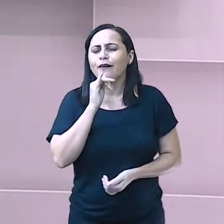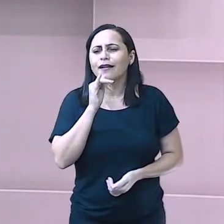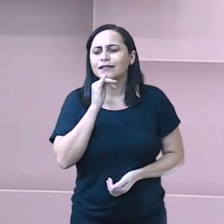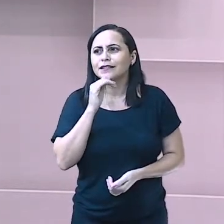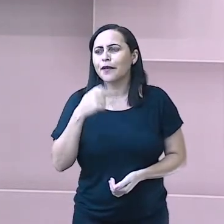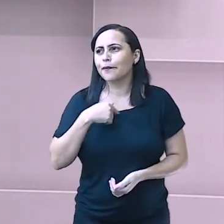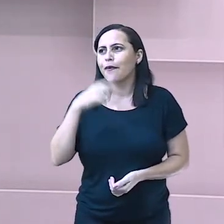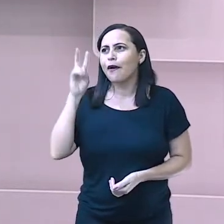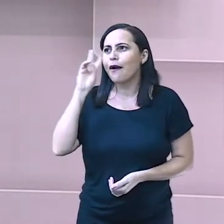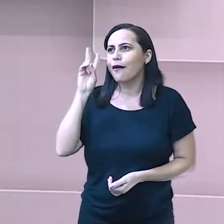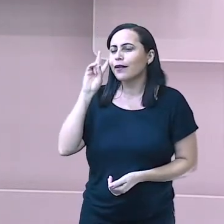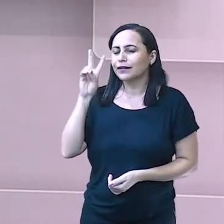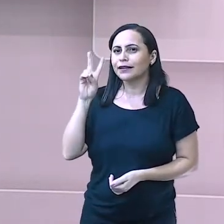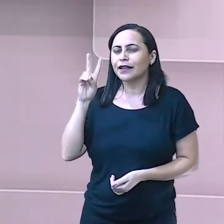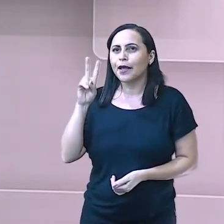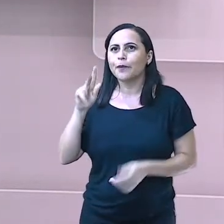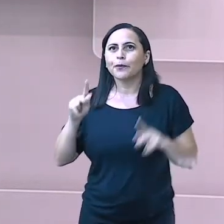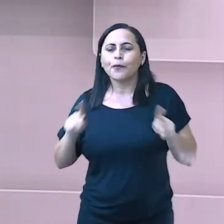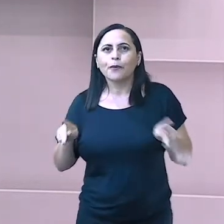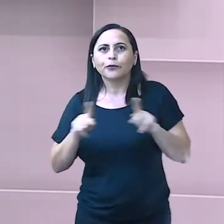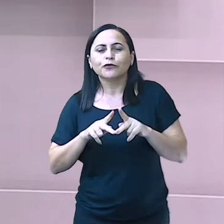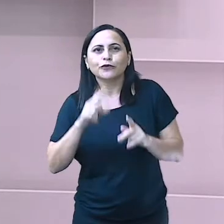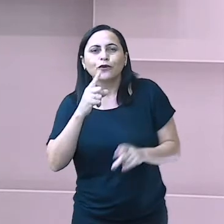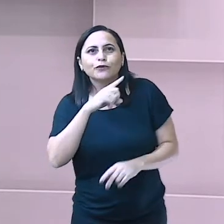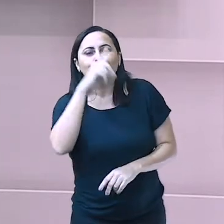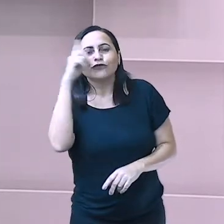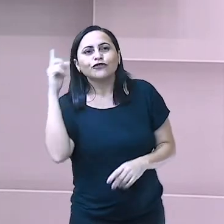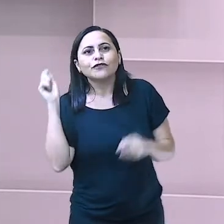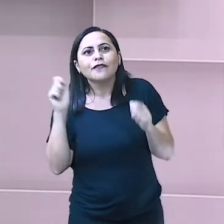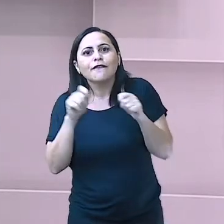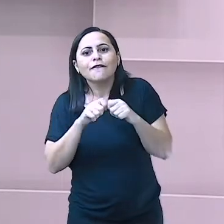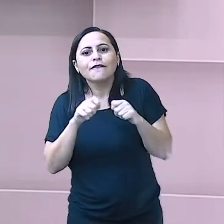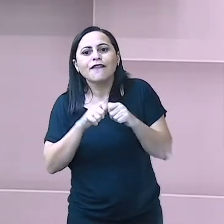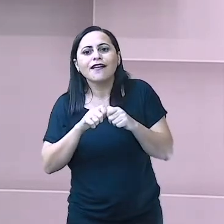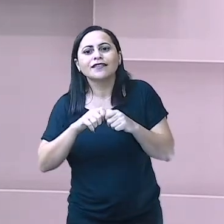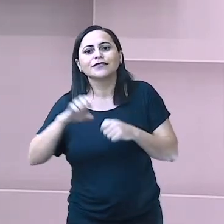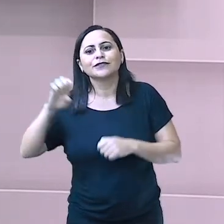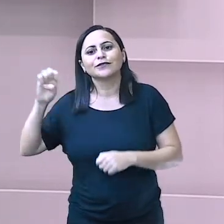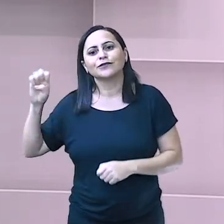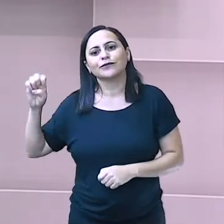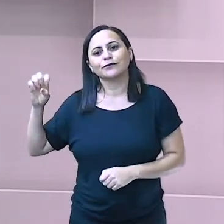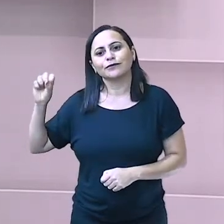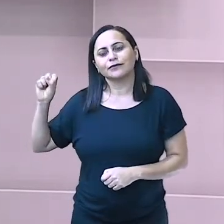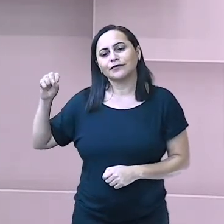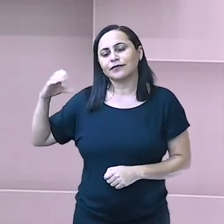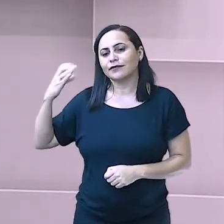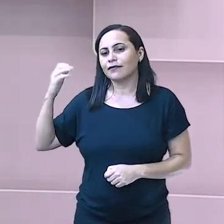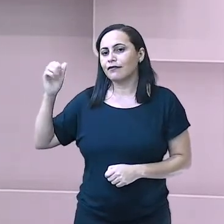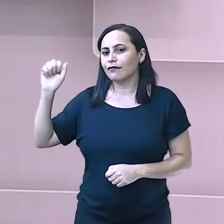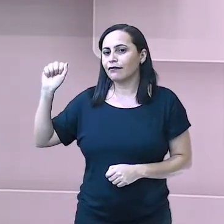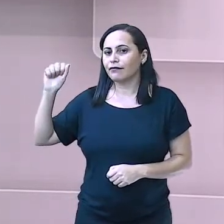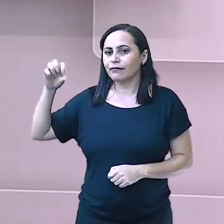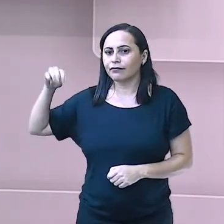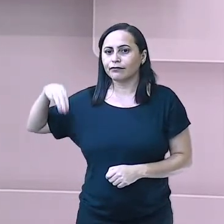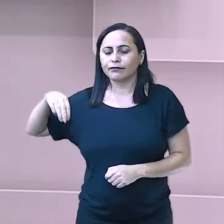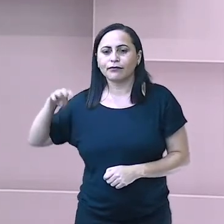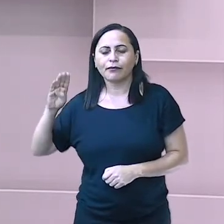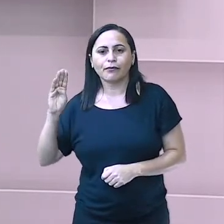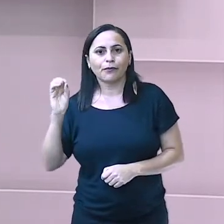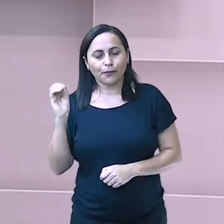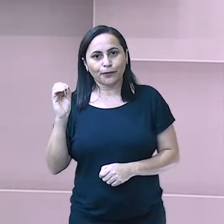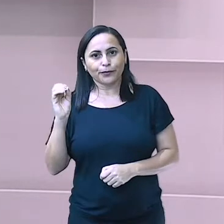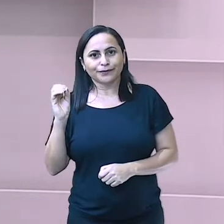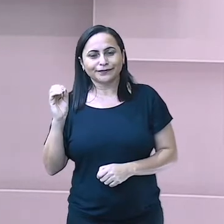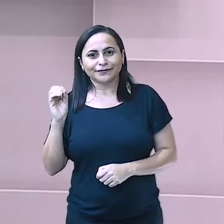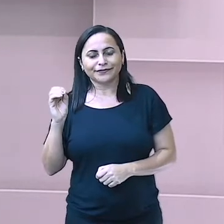escambo para que eles pudessem mentalizar. Então ela conversou com eles, coisas que eles tivessem, objetos que eles tivessem em casa,